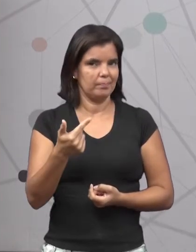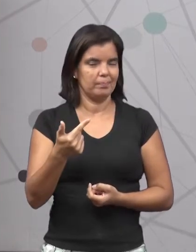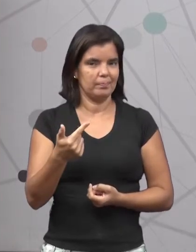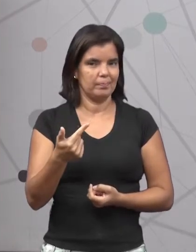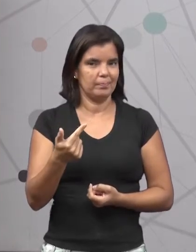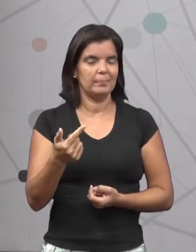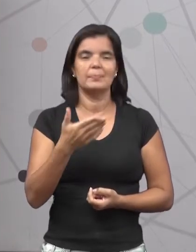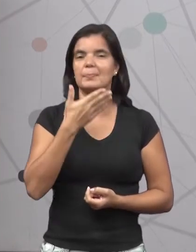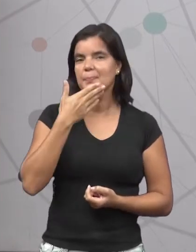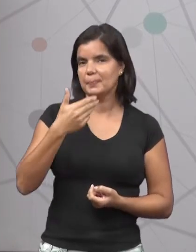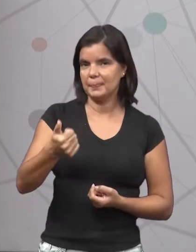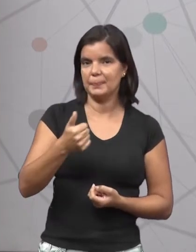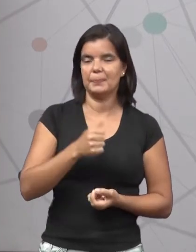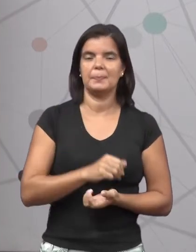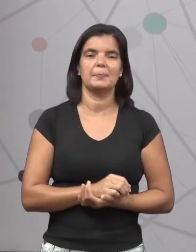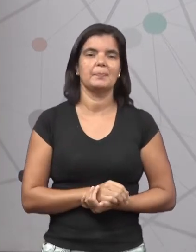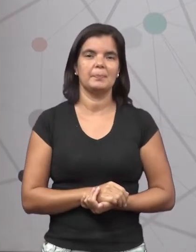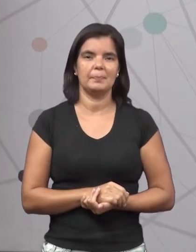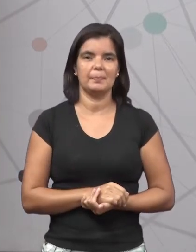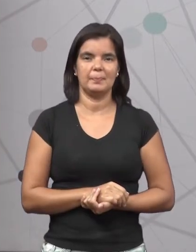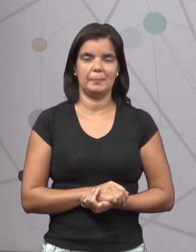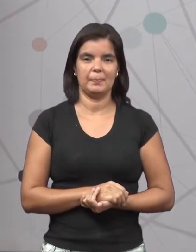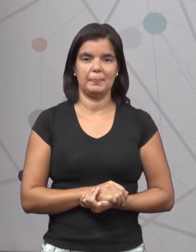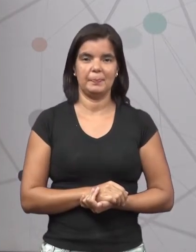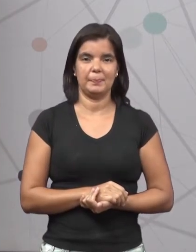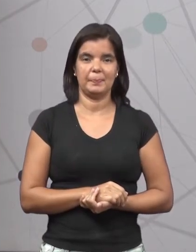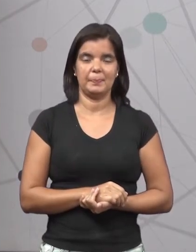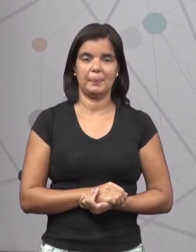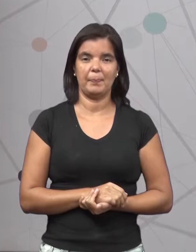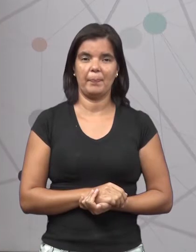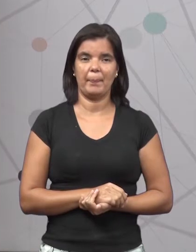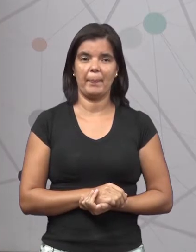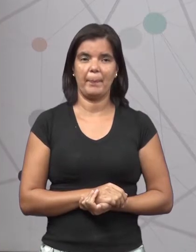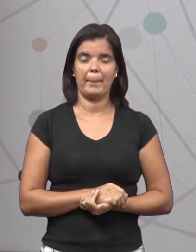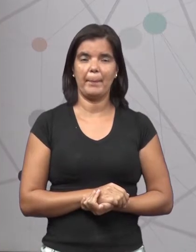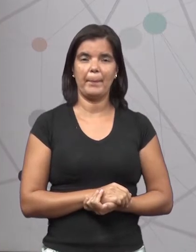medida mais apropriada. A braça.